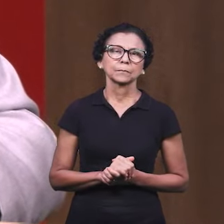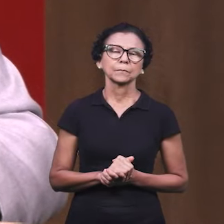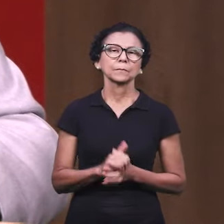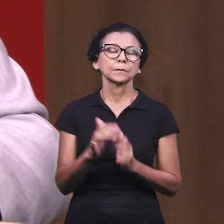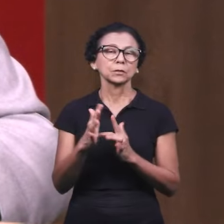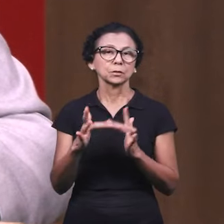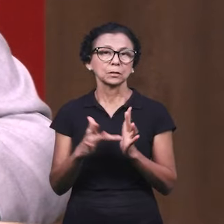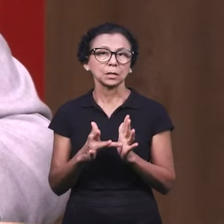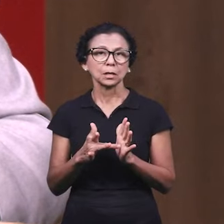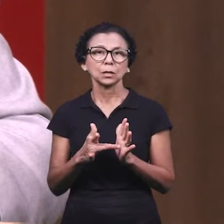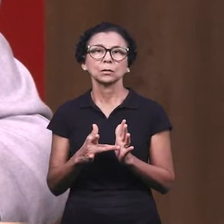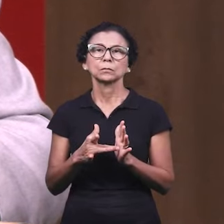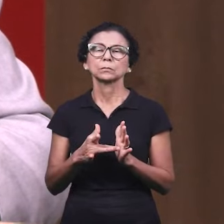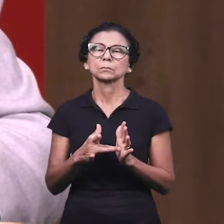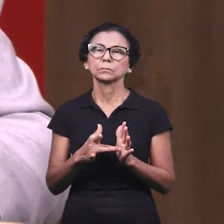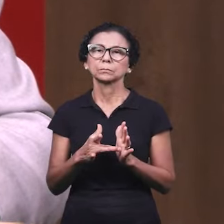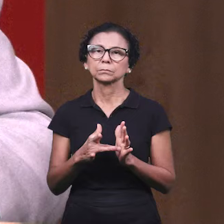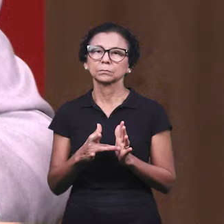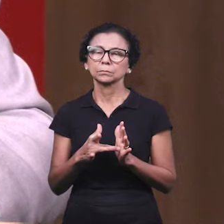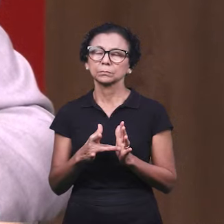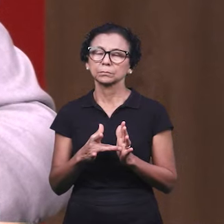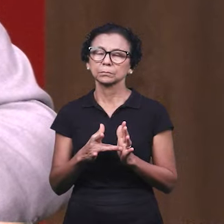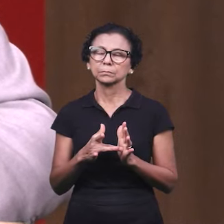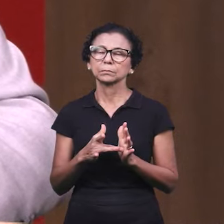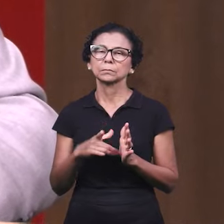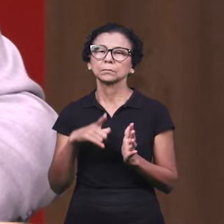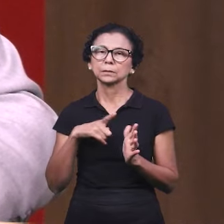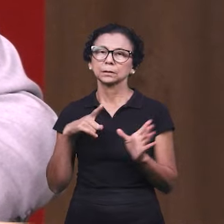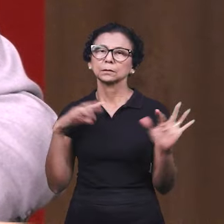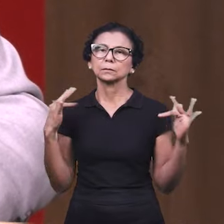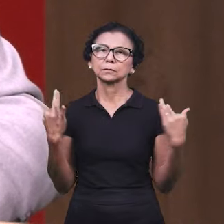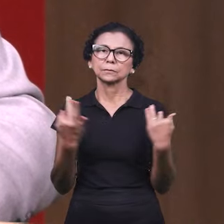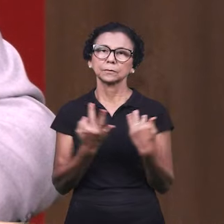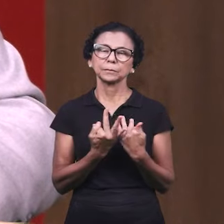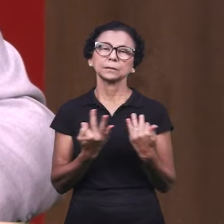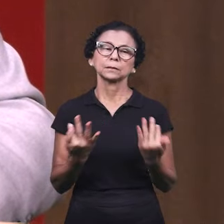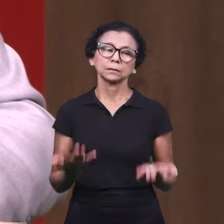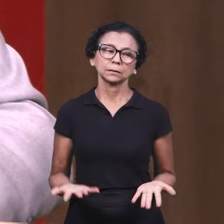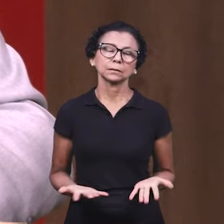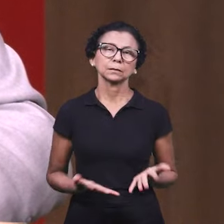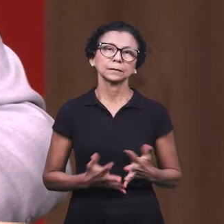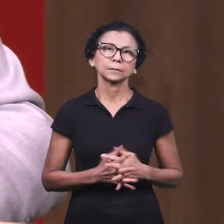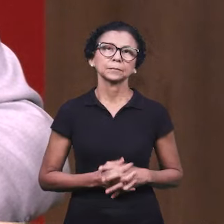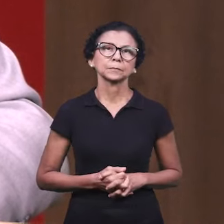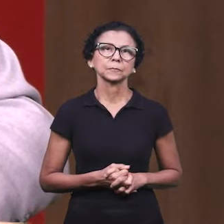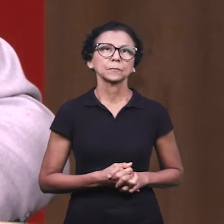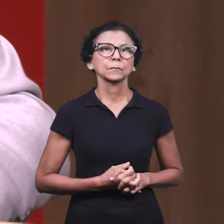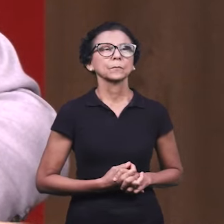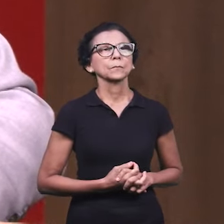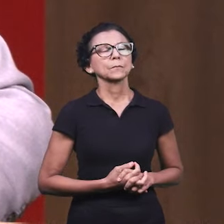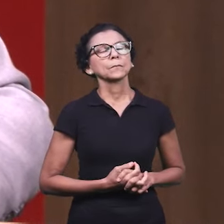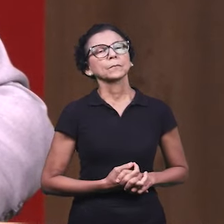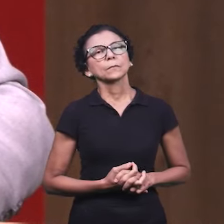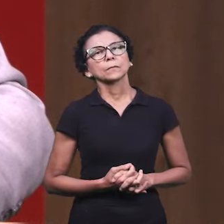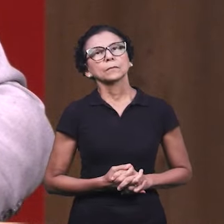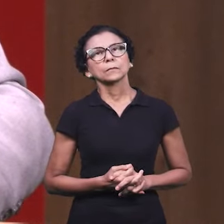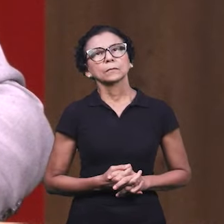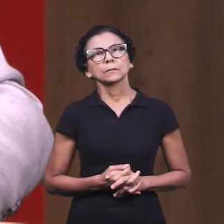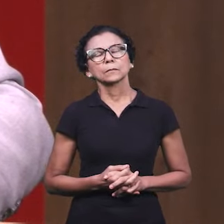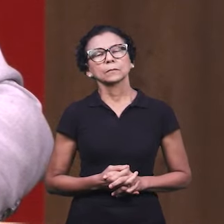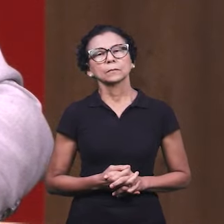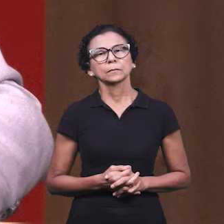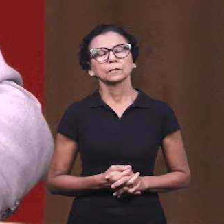J viveu essa experiência familiar você chegou a comentar né que ele estava sempre eh